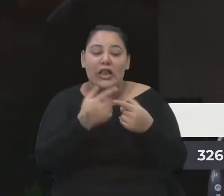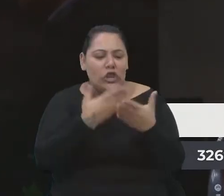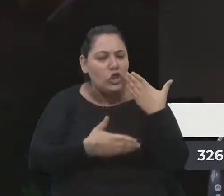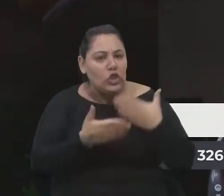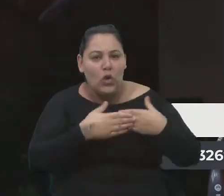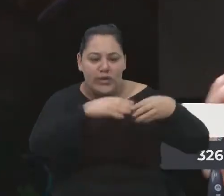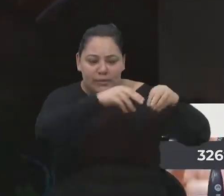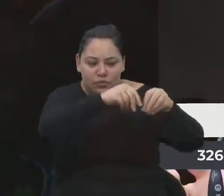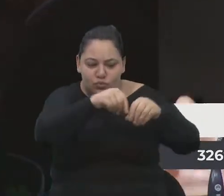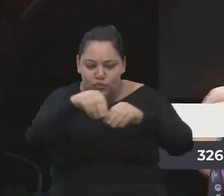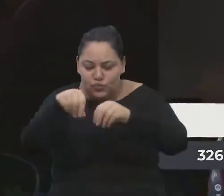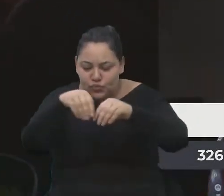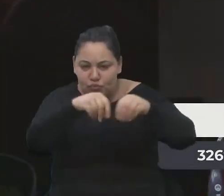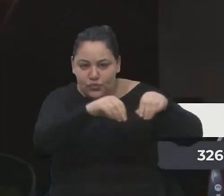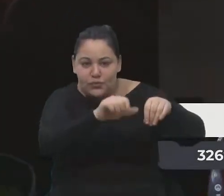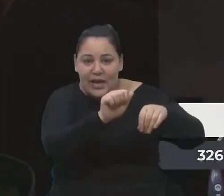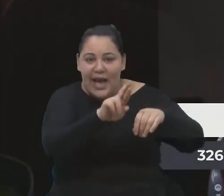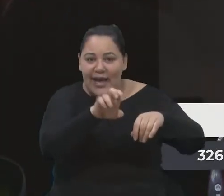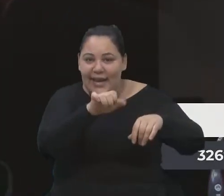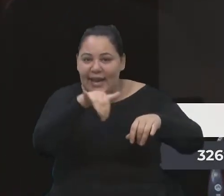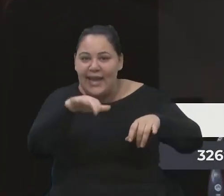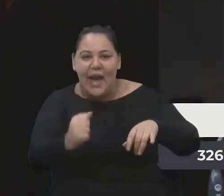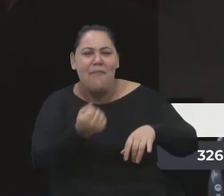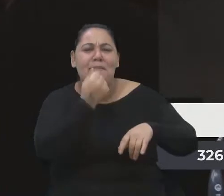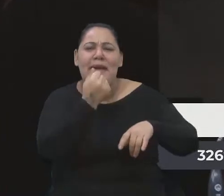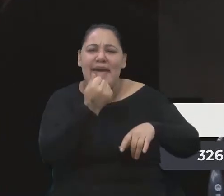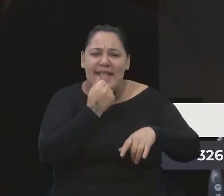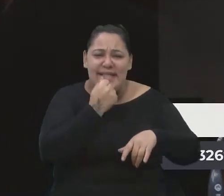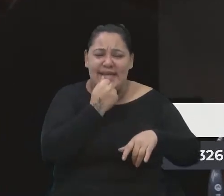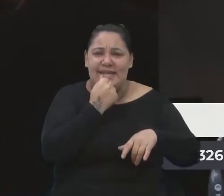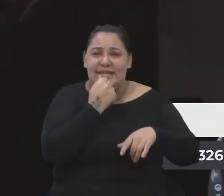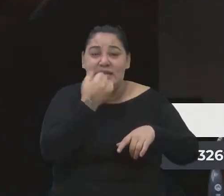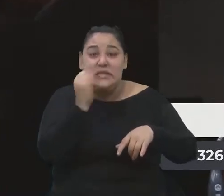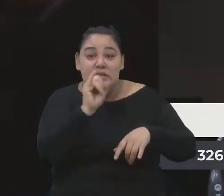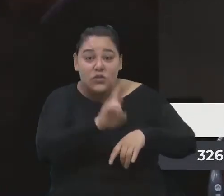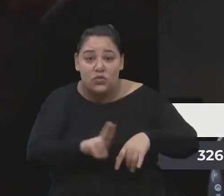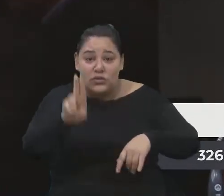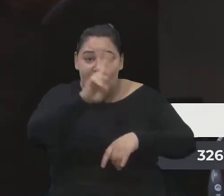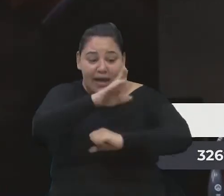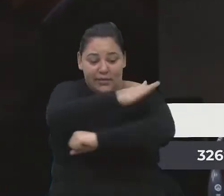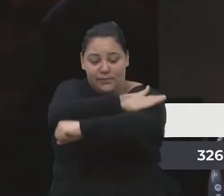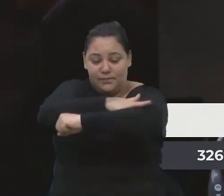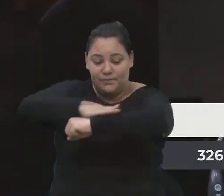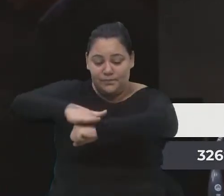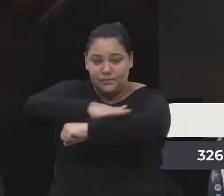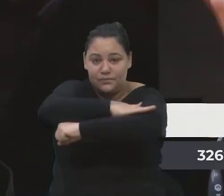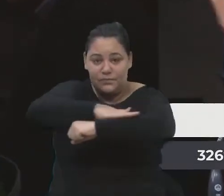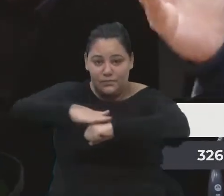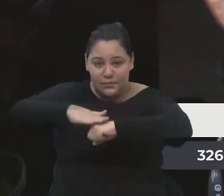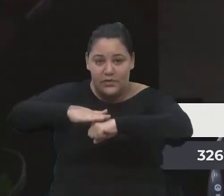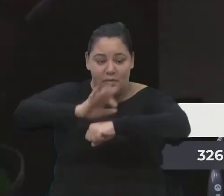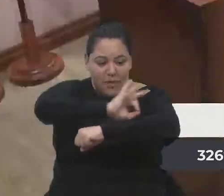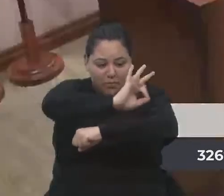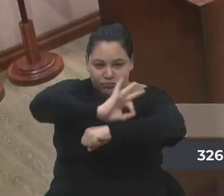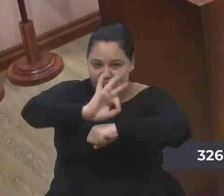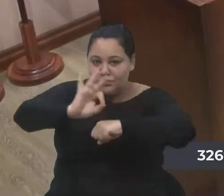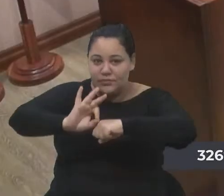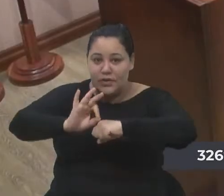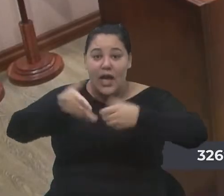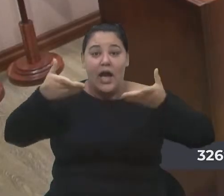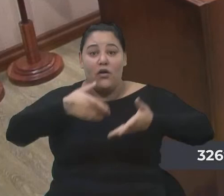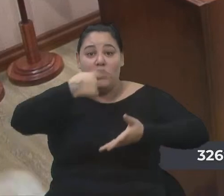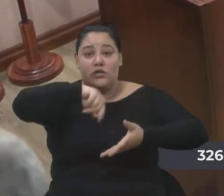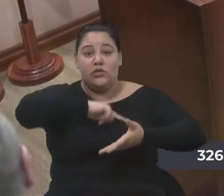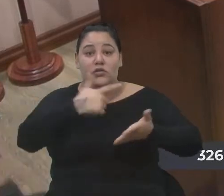produzida, toda essa brita que será produzida, se usada nas estradas de chão, agora que nós